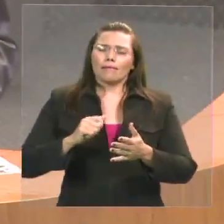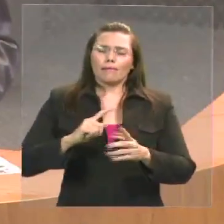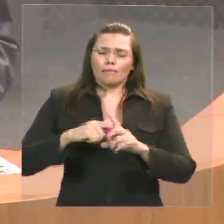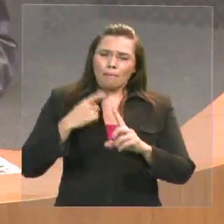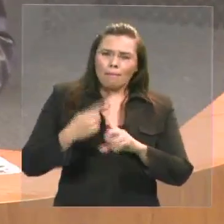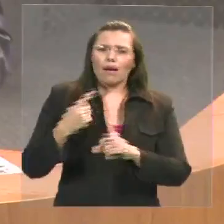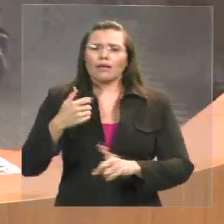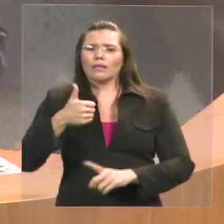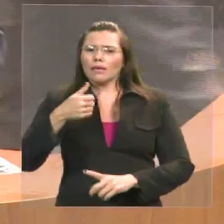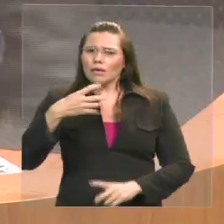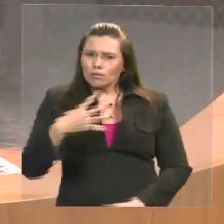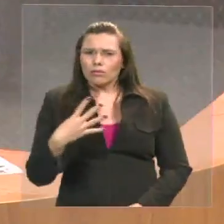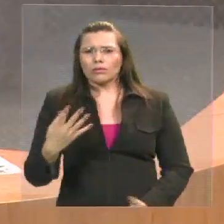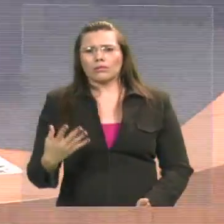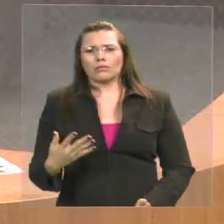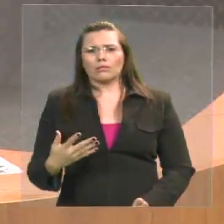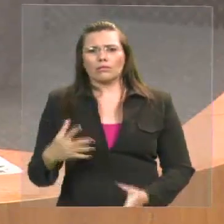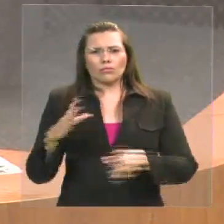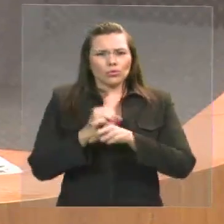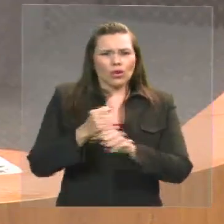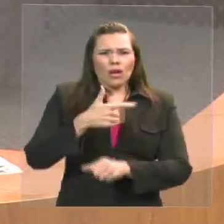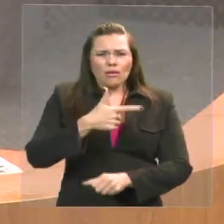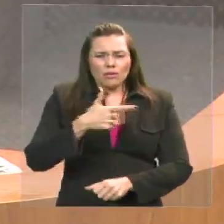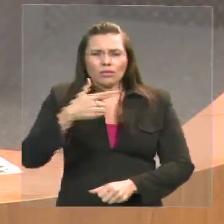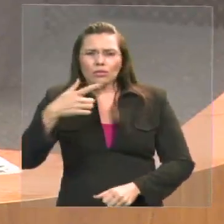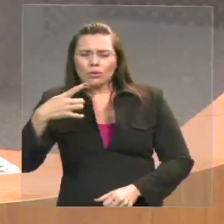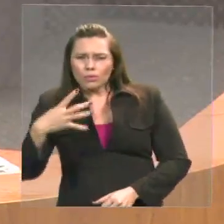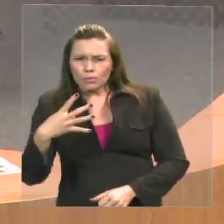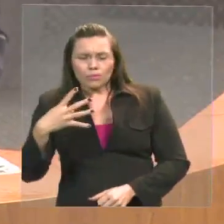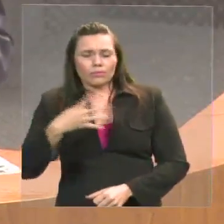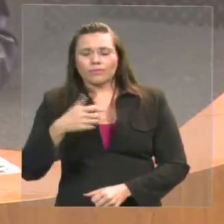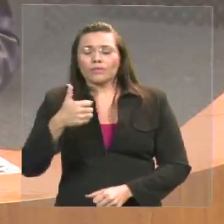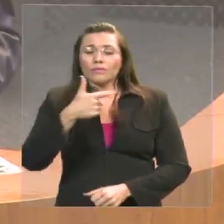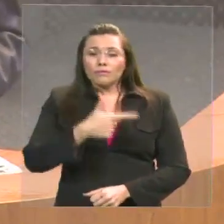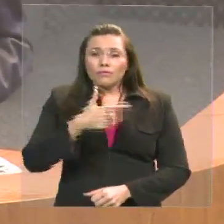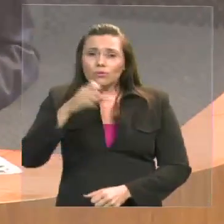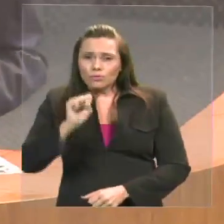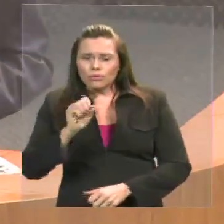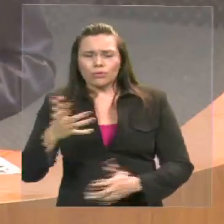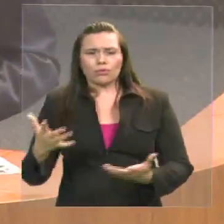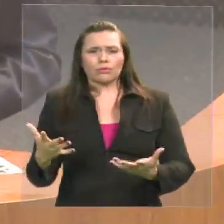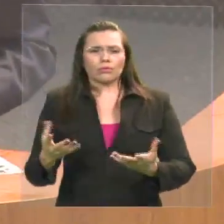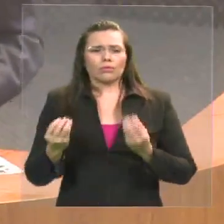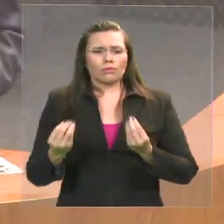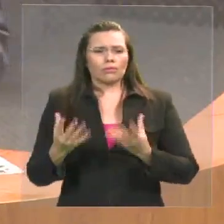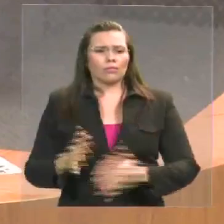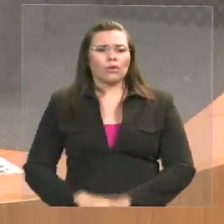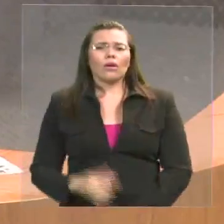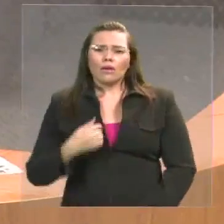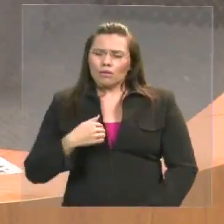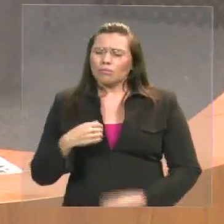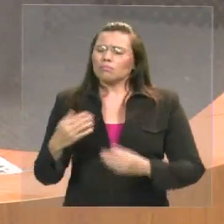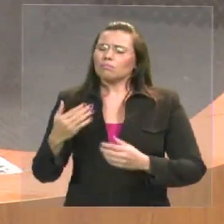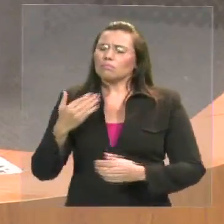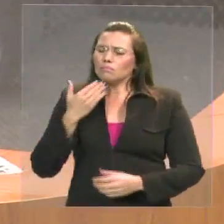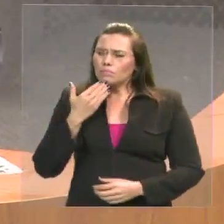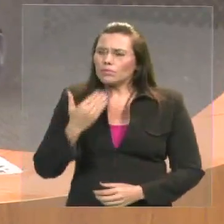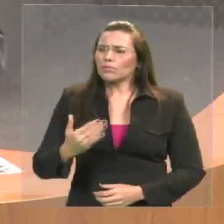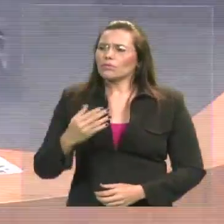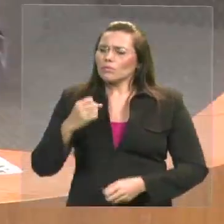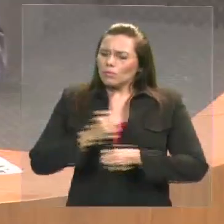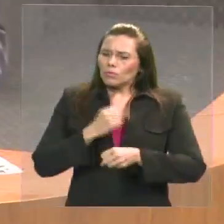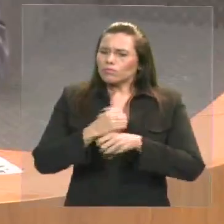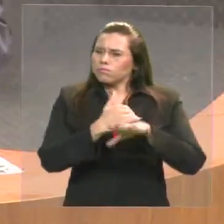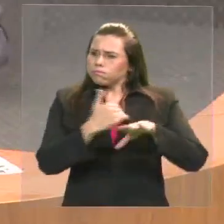vai ligar ali pela MA 122. Então eu fiz essa solicitação ao governador, inclusive tem